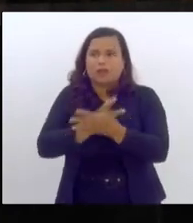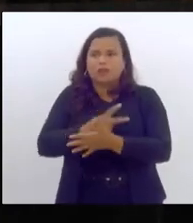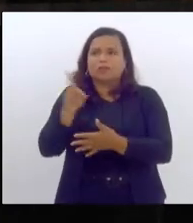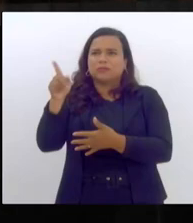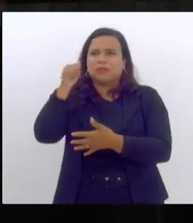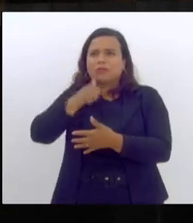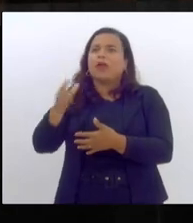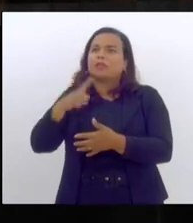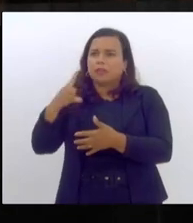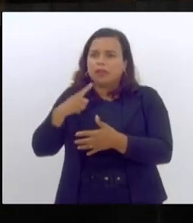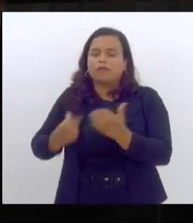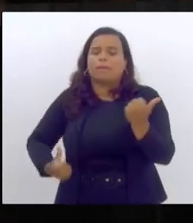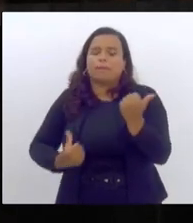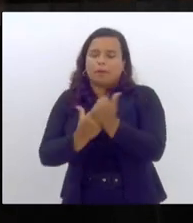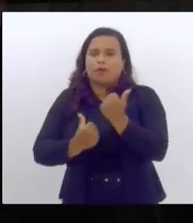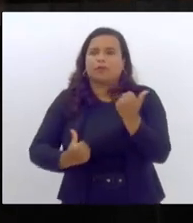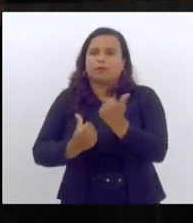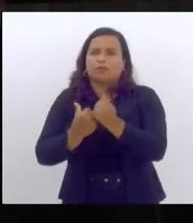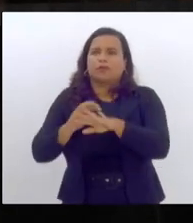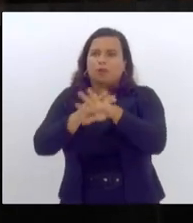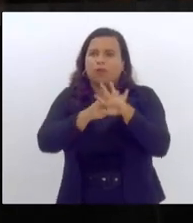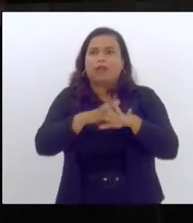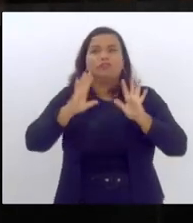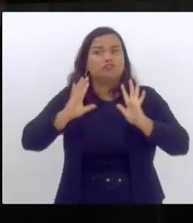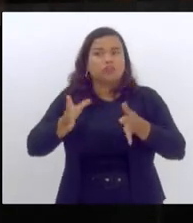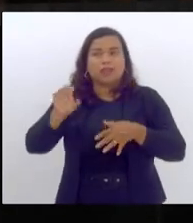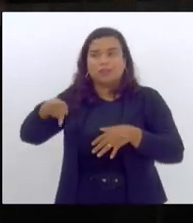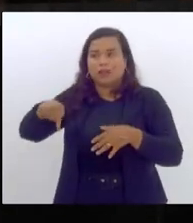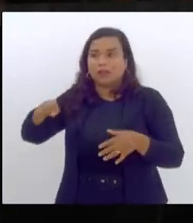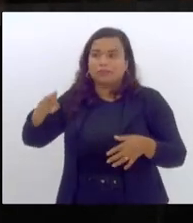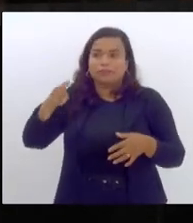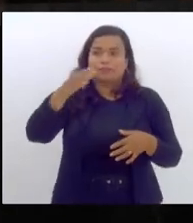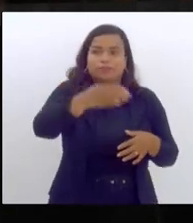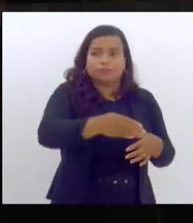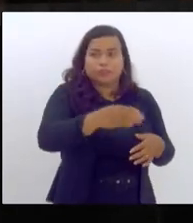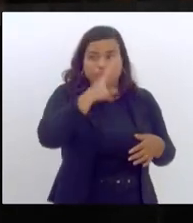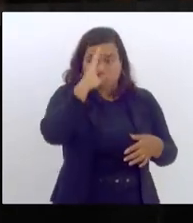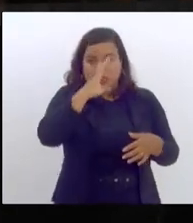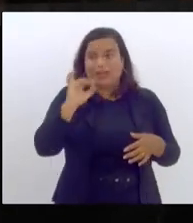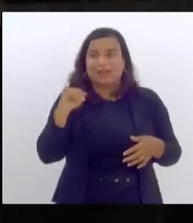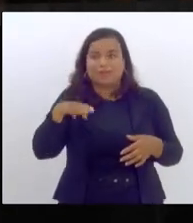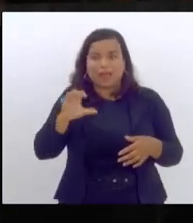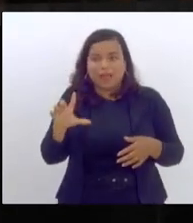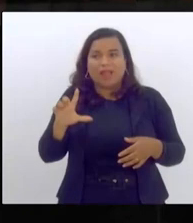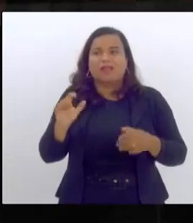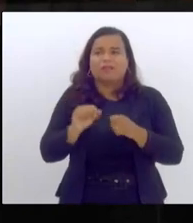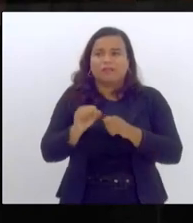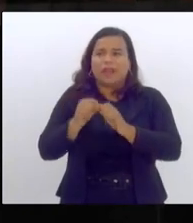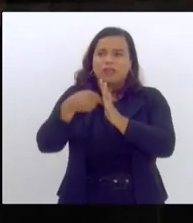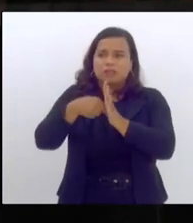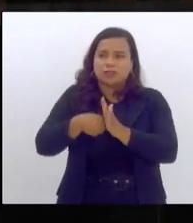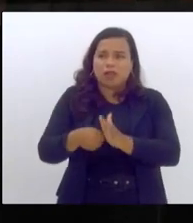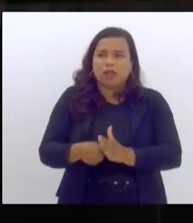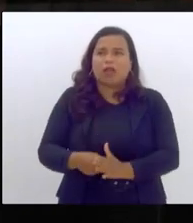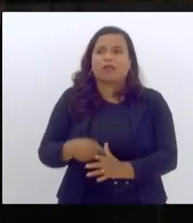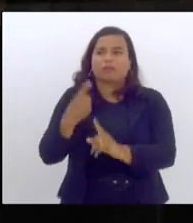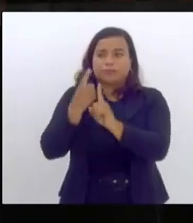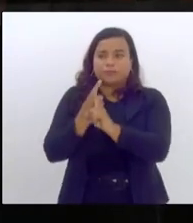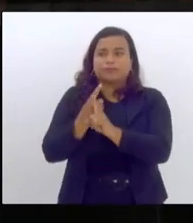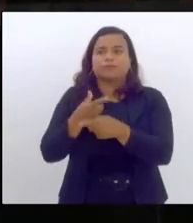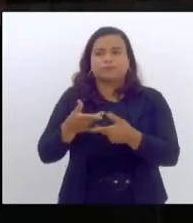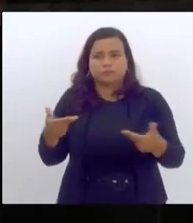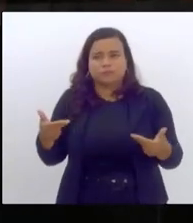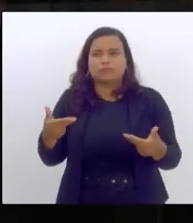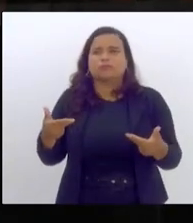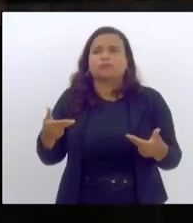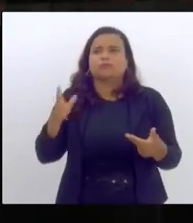uma rede de proteção. Então, ela já saiu dali diretamente para o Instituto Médico Legal para fazer exame de corpo de delito. Ela já